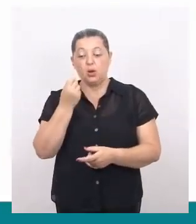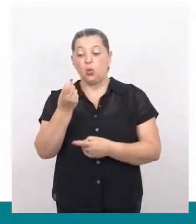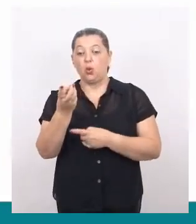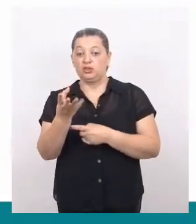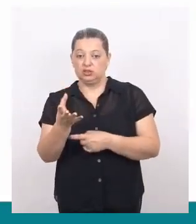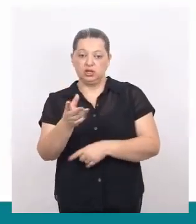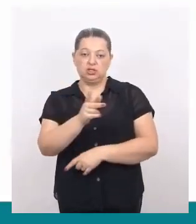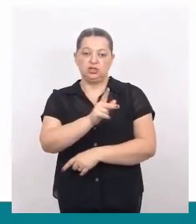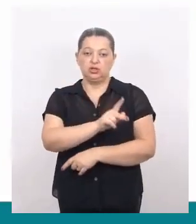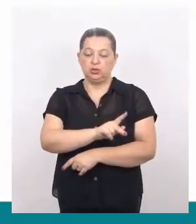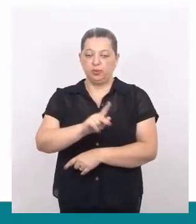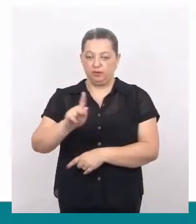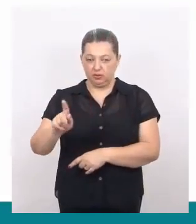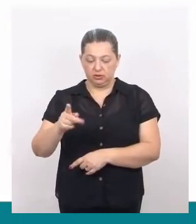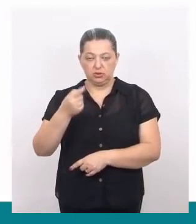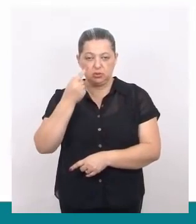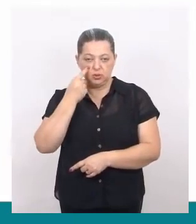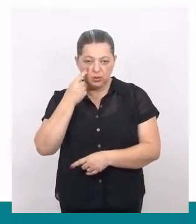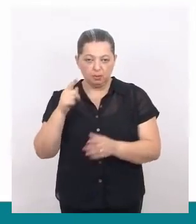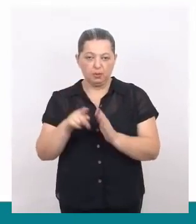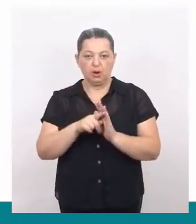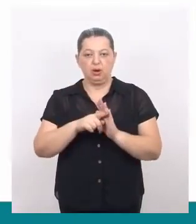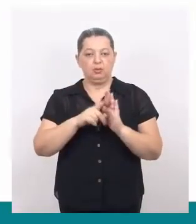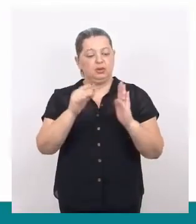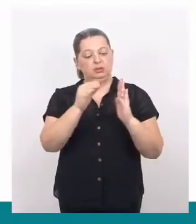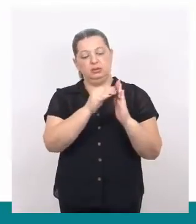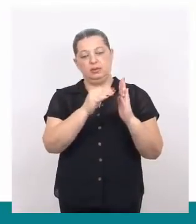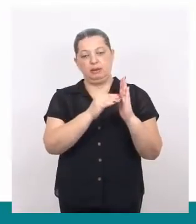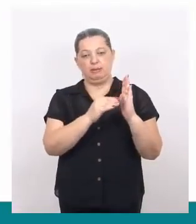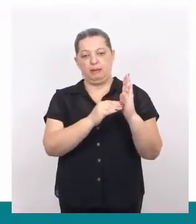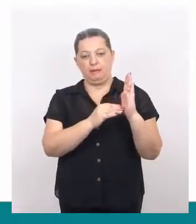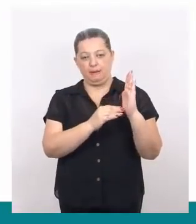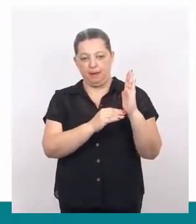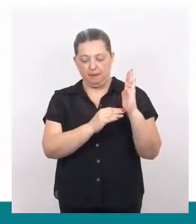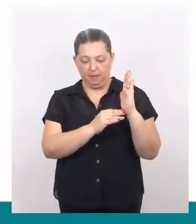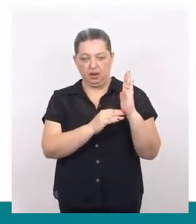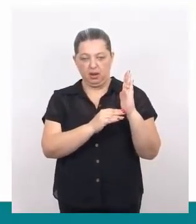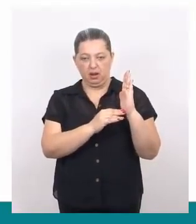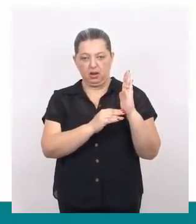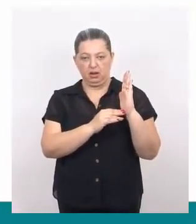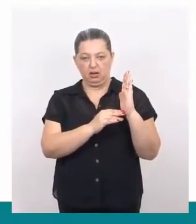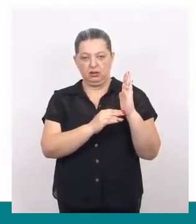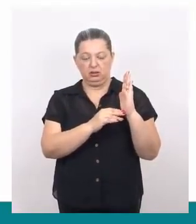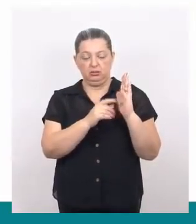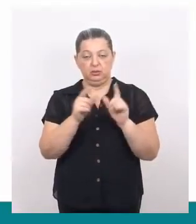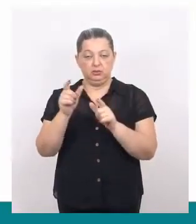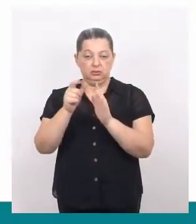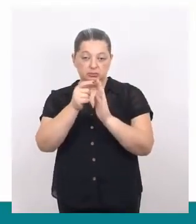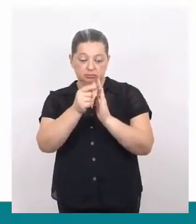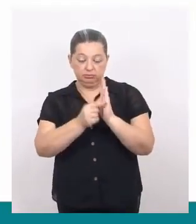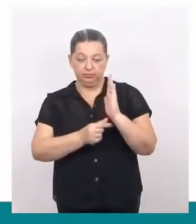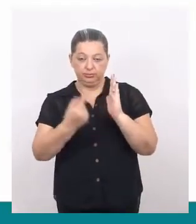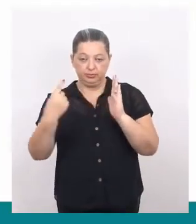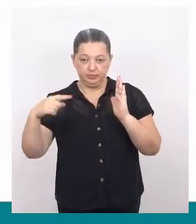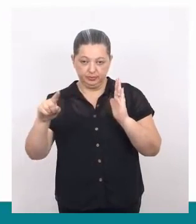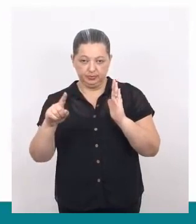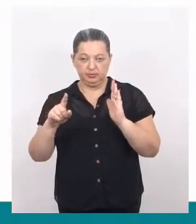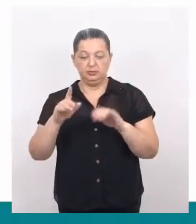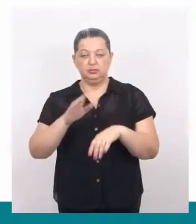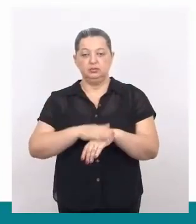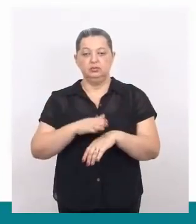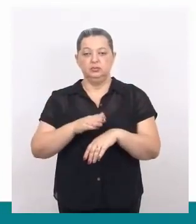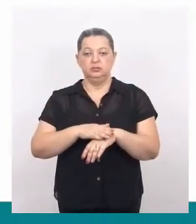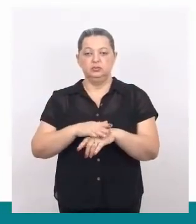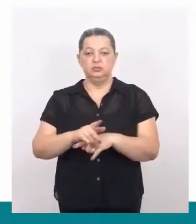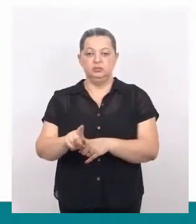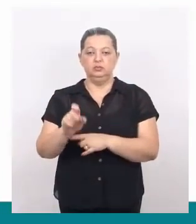que manifestaram, a classificação, e aqui nessa última coluna, ele clica para realizar a